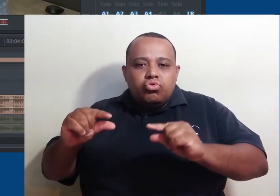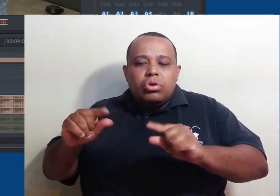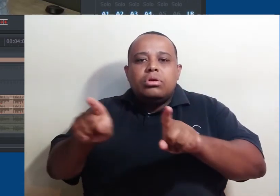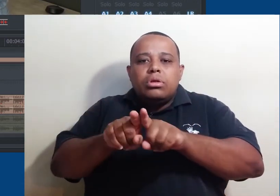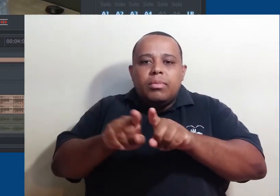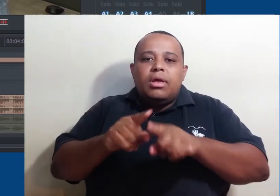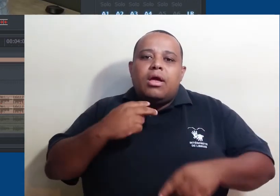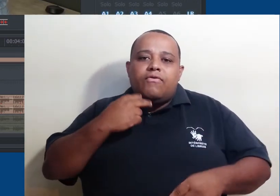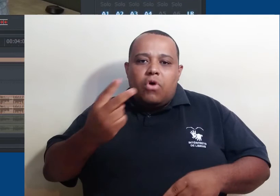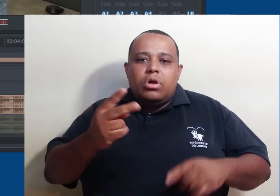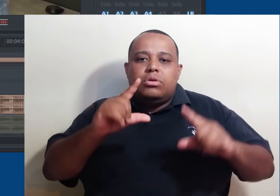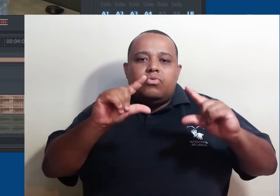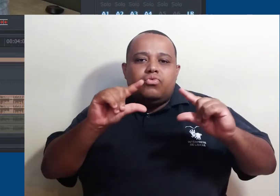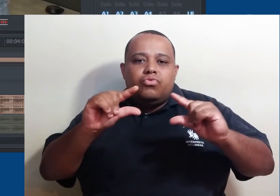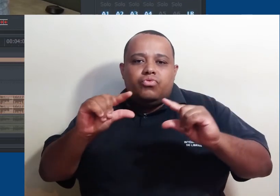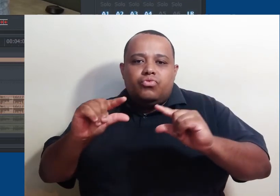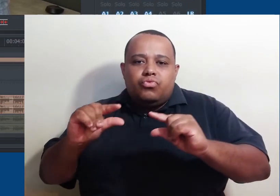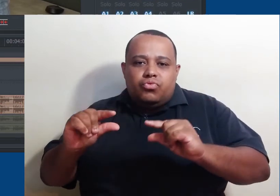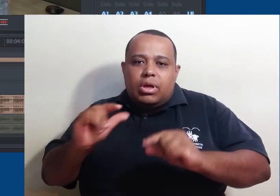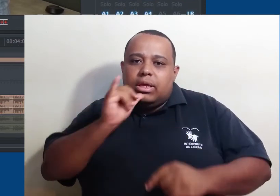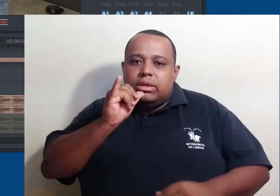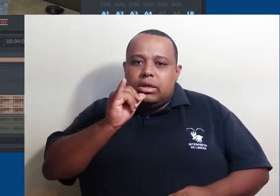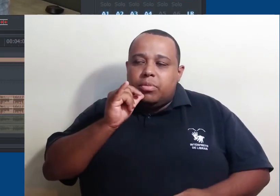e vai diminuir um pouco o ruído.